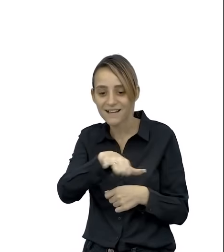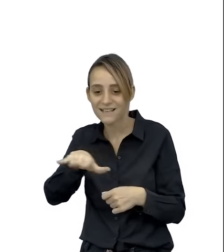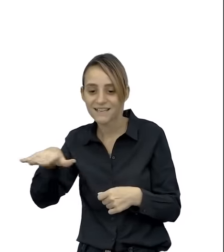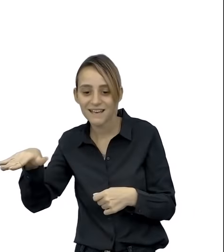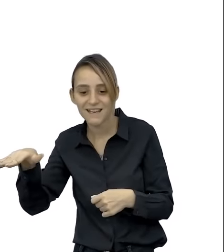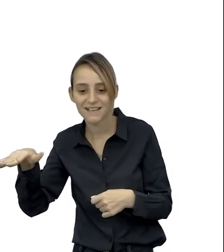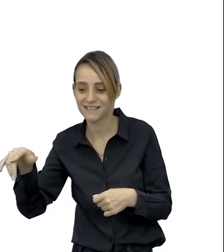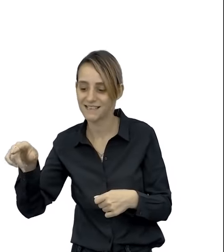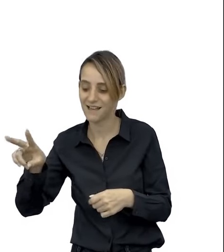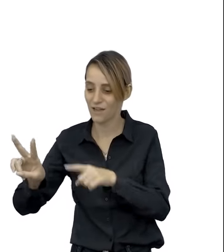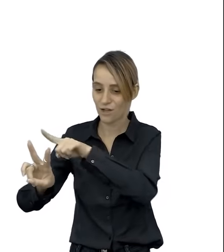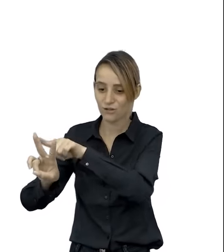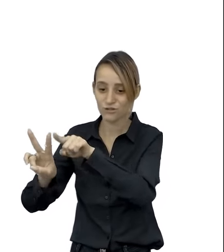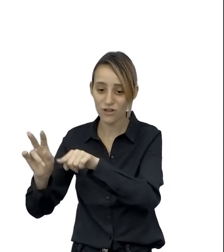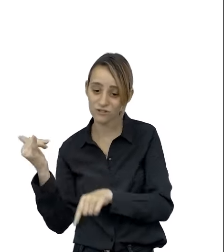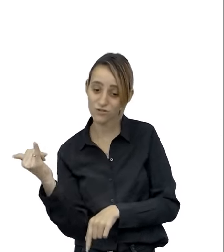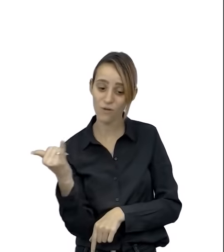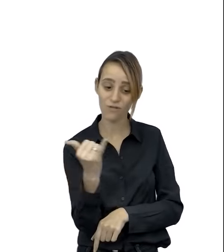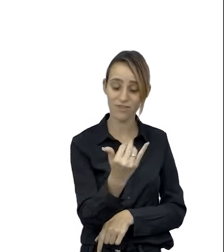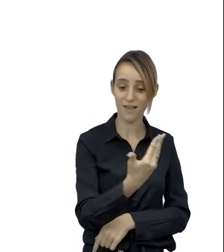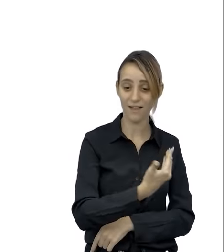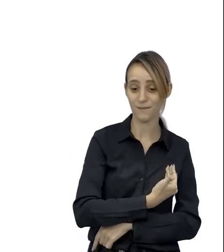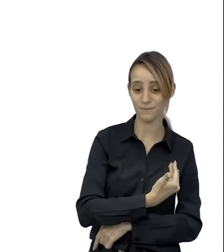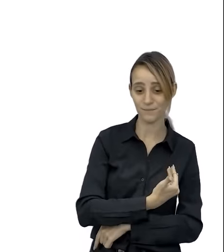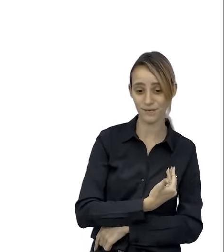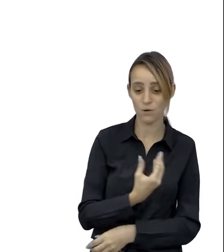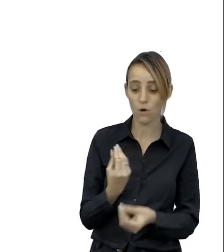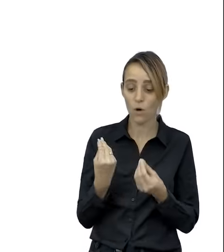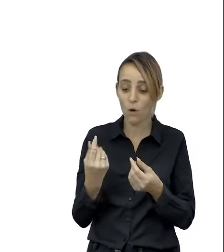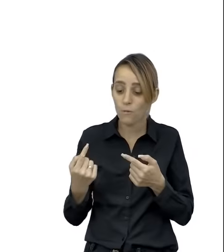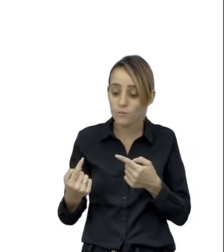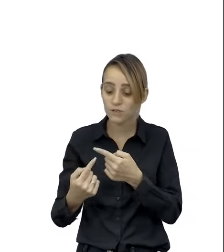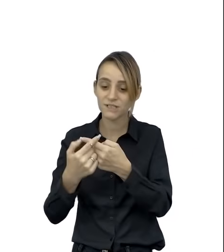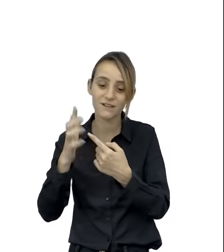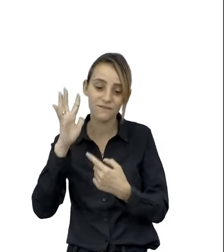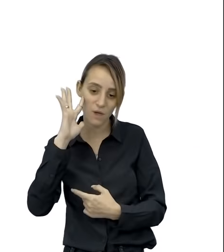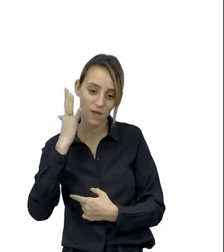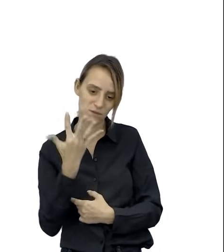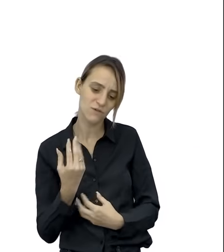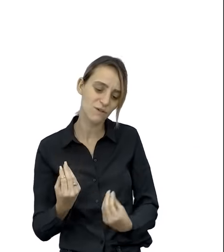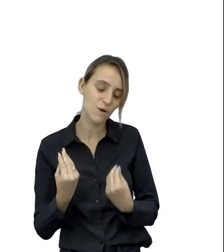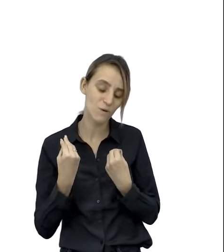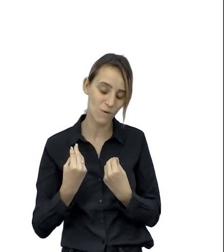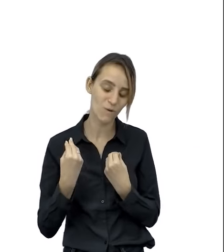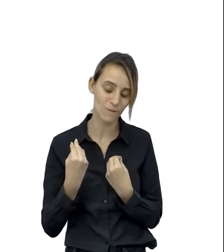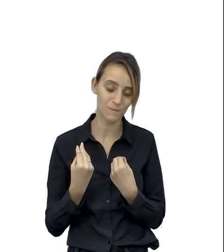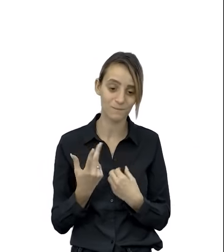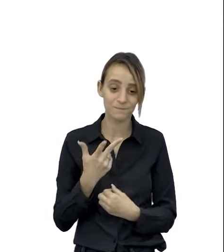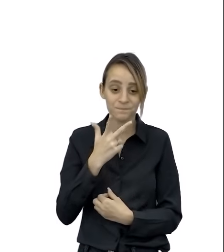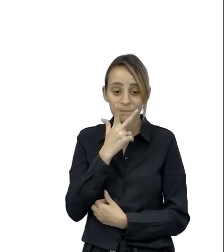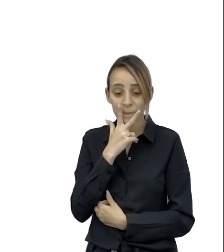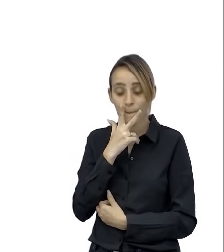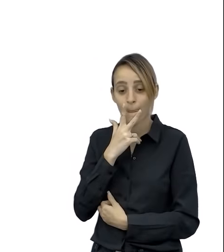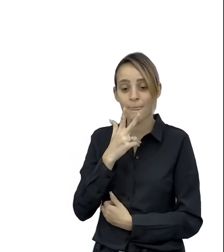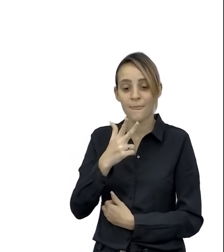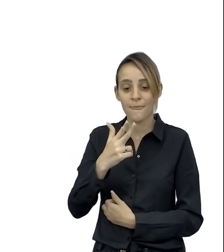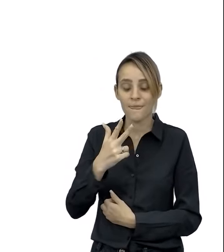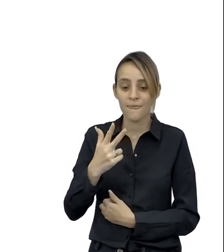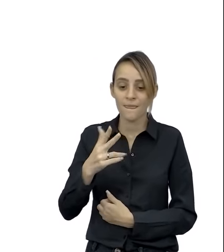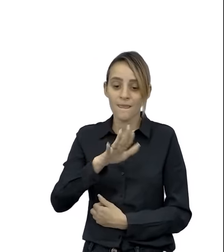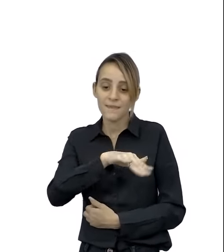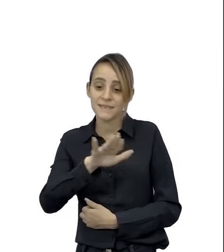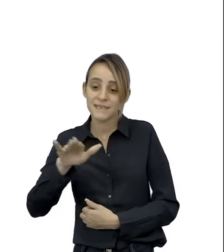para os demais colegas como que eles superaram os desafios das atividades. E isso permite, né, que eles